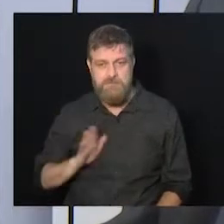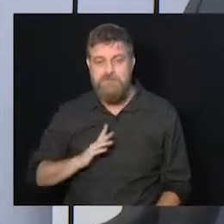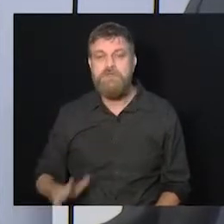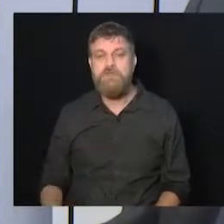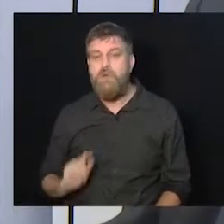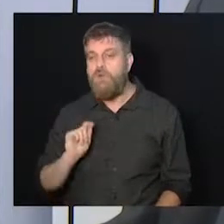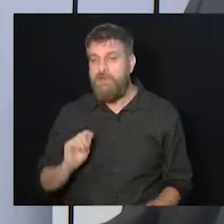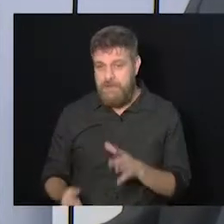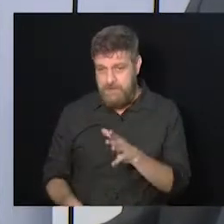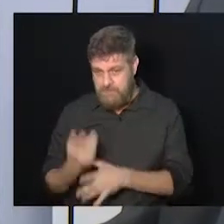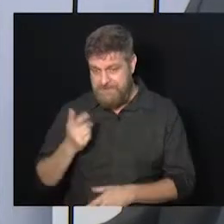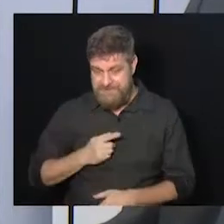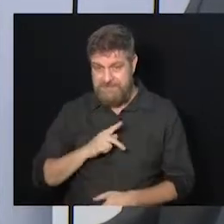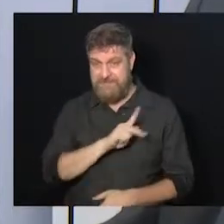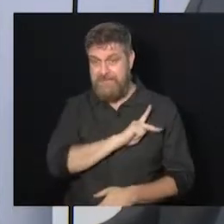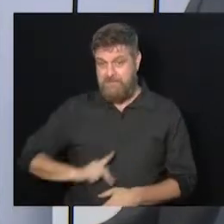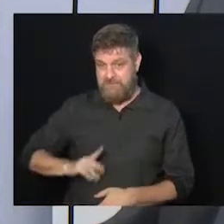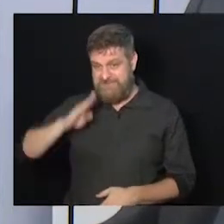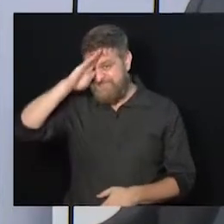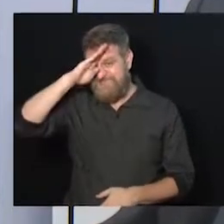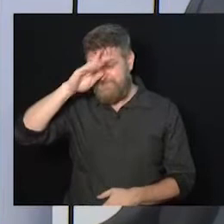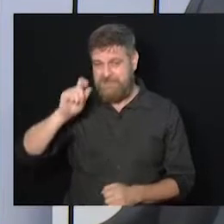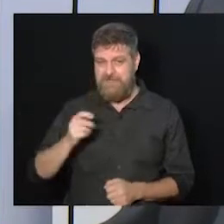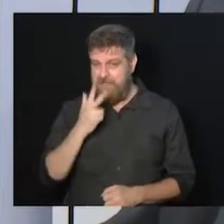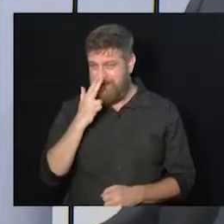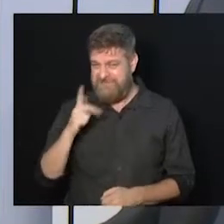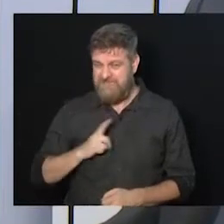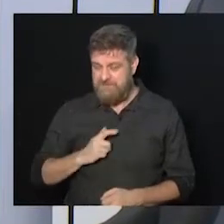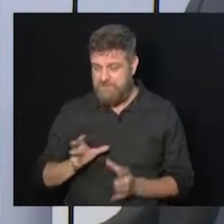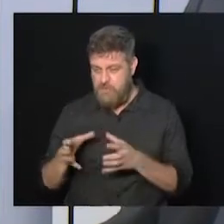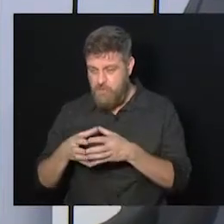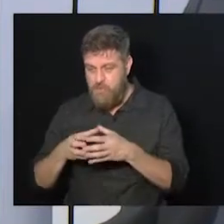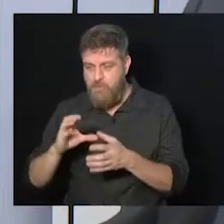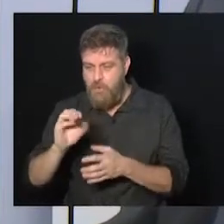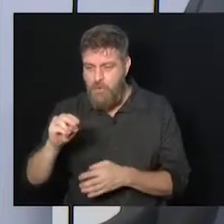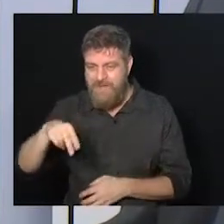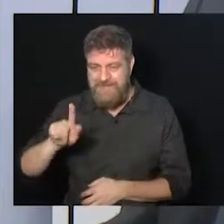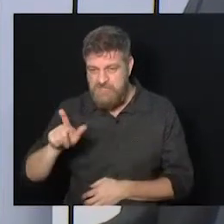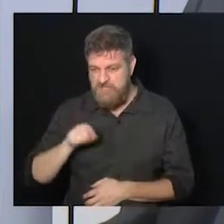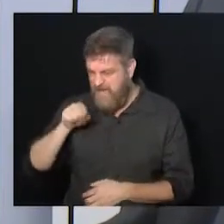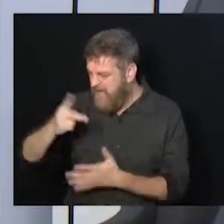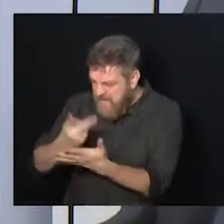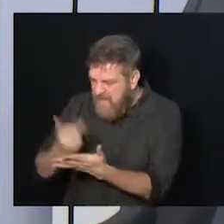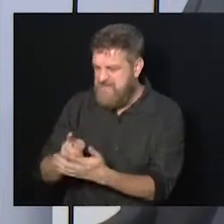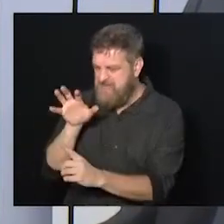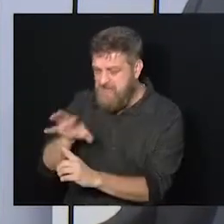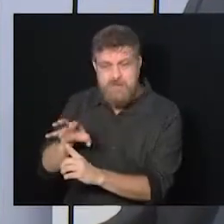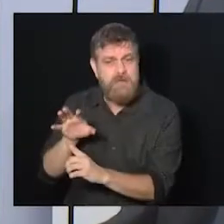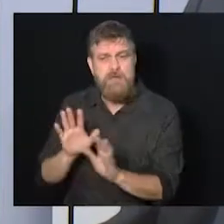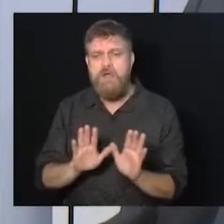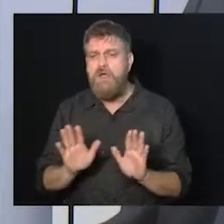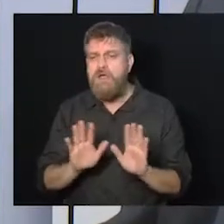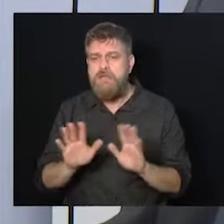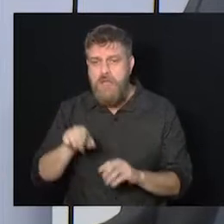impulso, né, nessa atual administração de demonizar as organizações não governamentais, que não são nada mais do